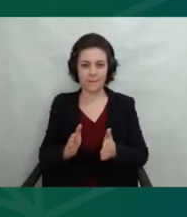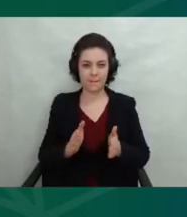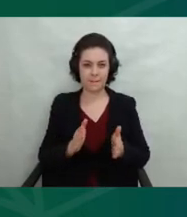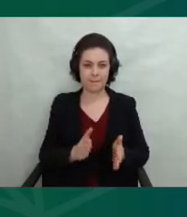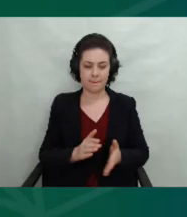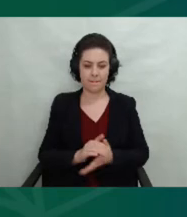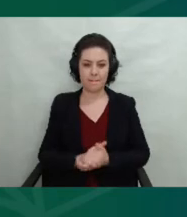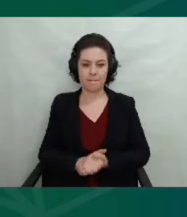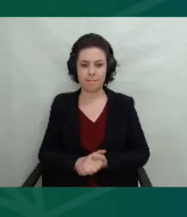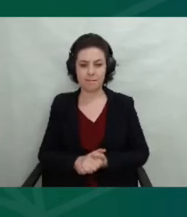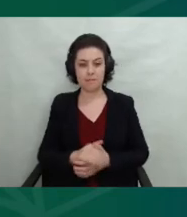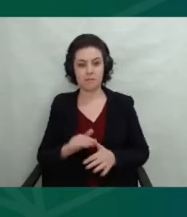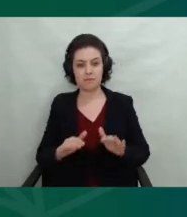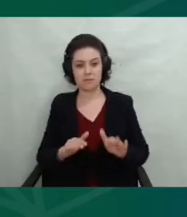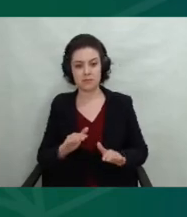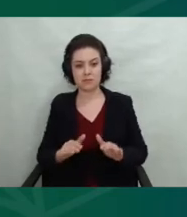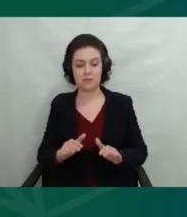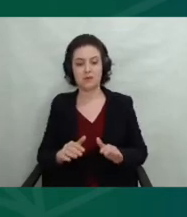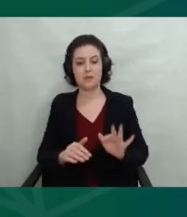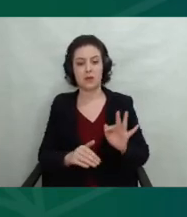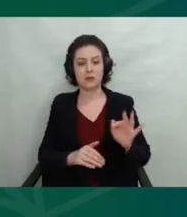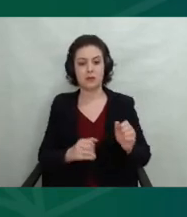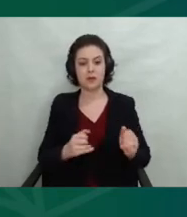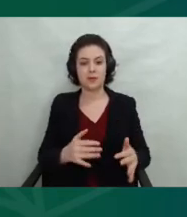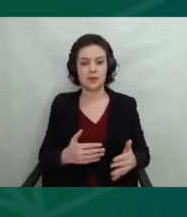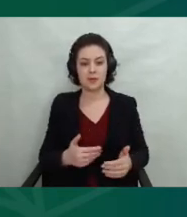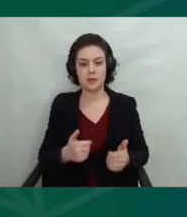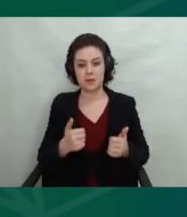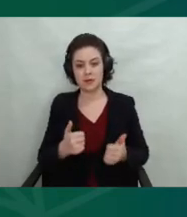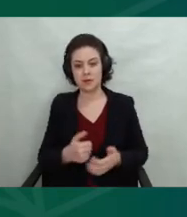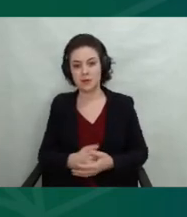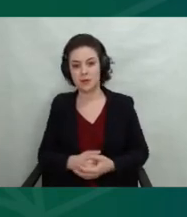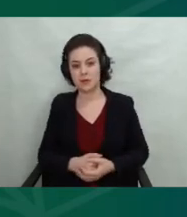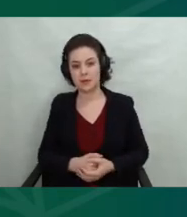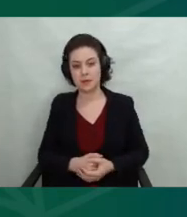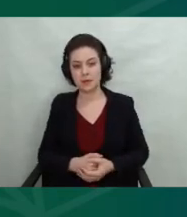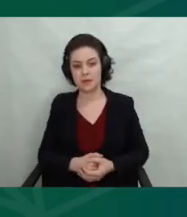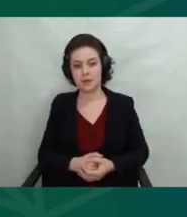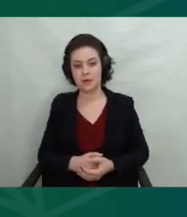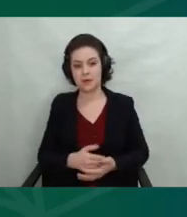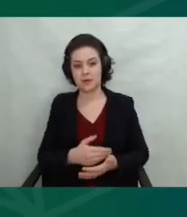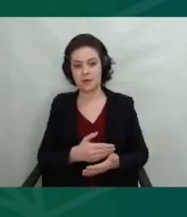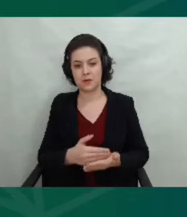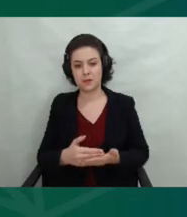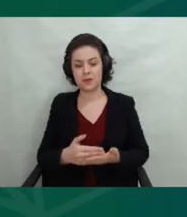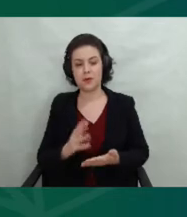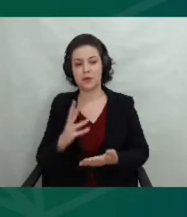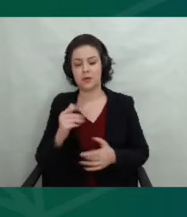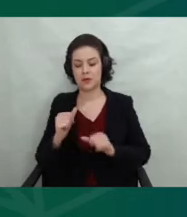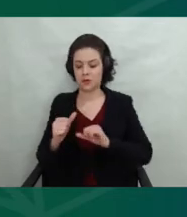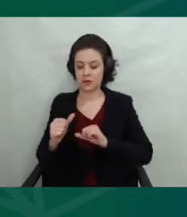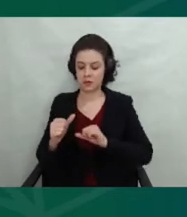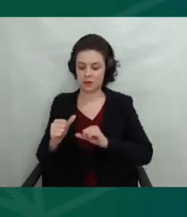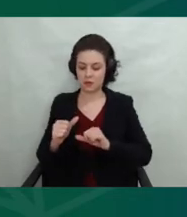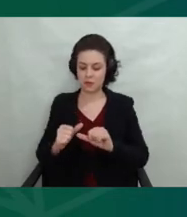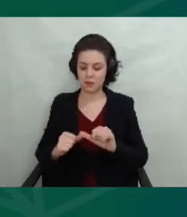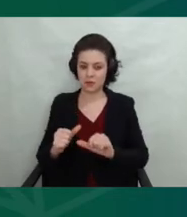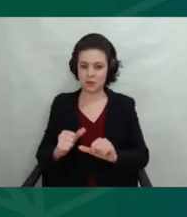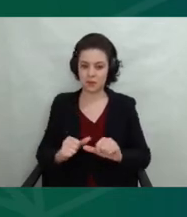aborde um pouco mais isso, ele se origina de uma mutação que ocorreu, essa célula, por um